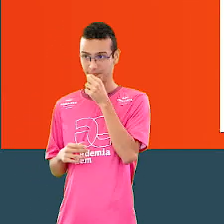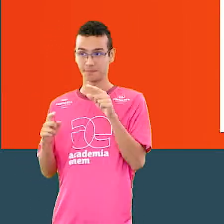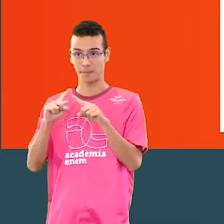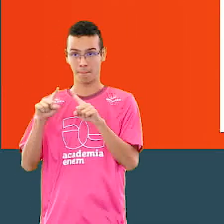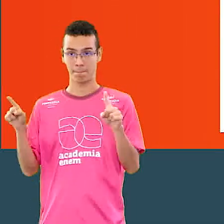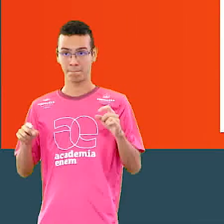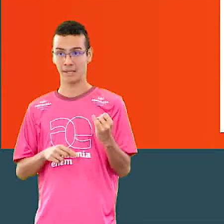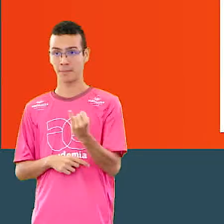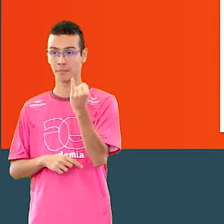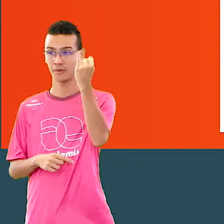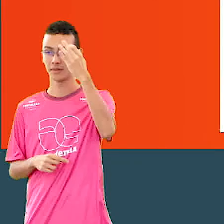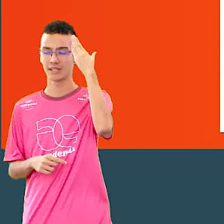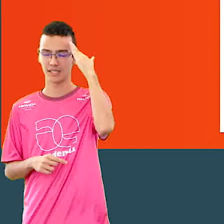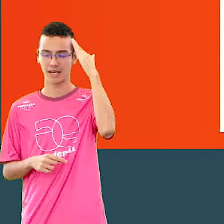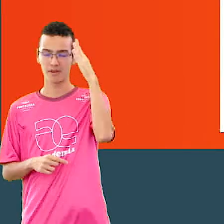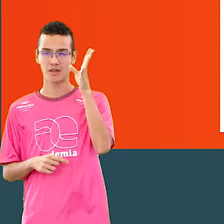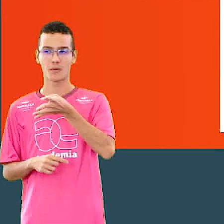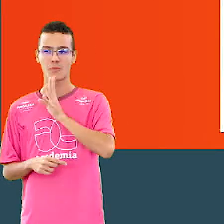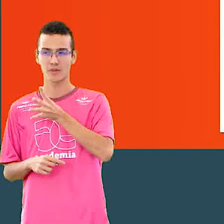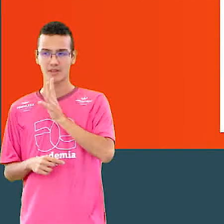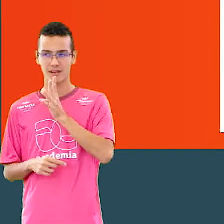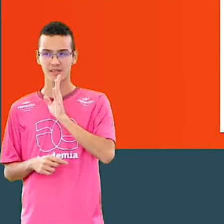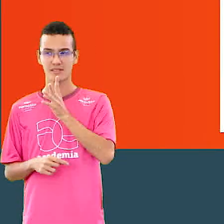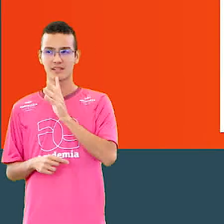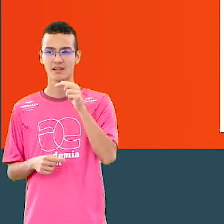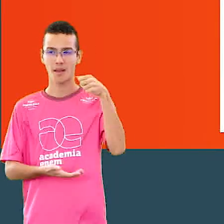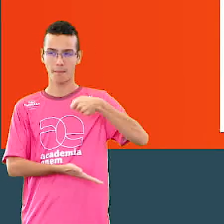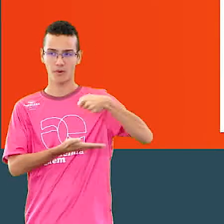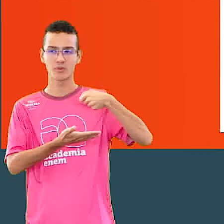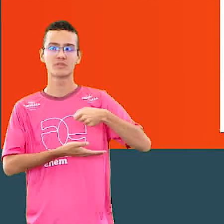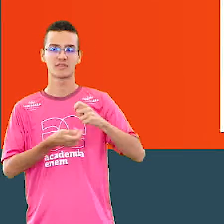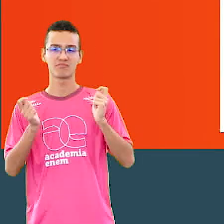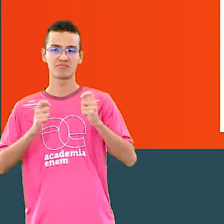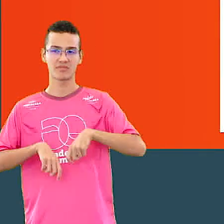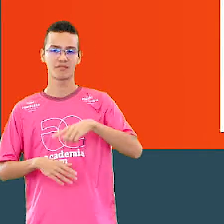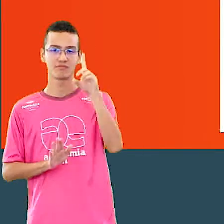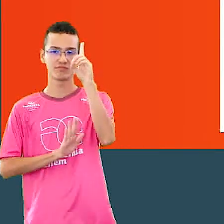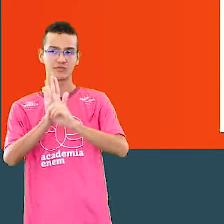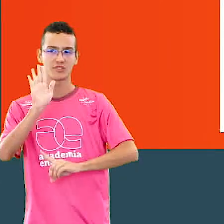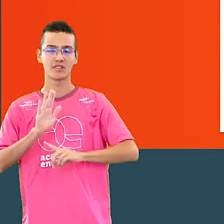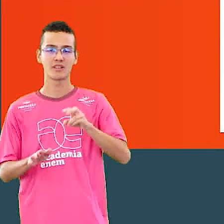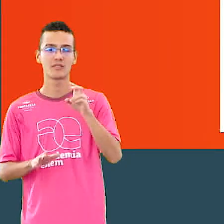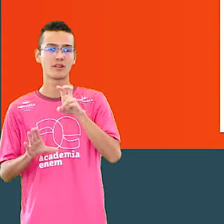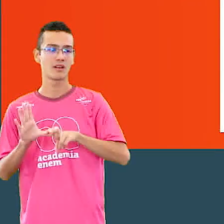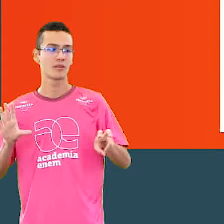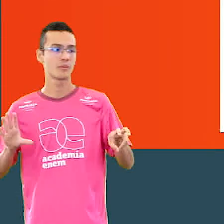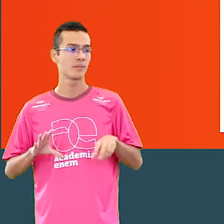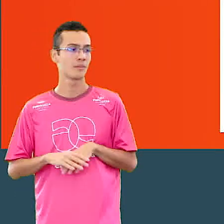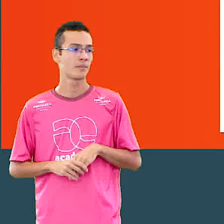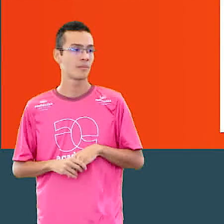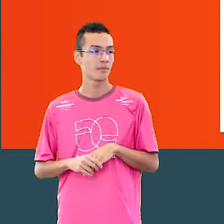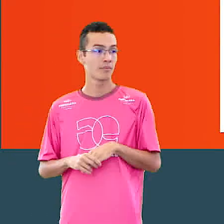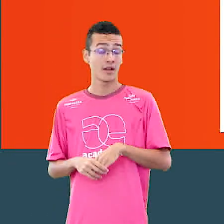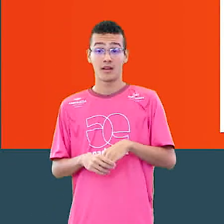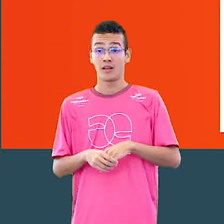saber que esse auxílio dá direito também ao RU, ok? Programa de Bolsa Permanência. Quando eu falei do ProUni,